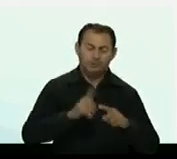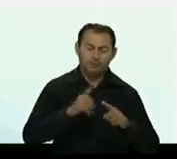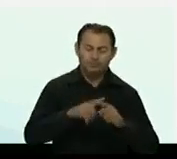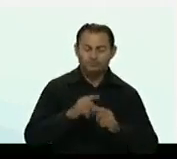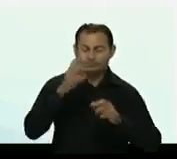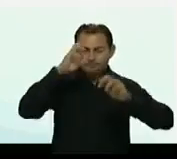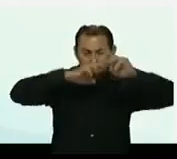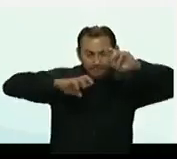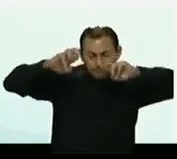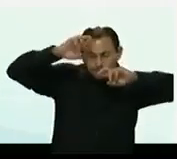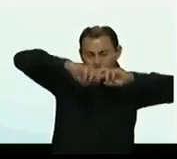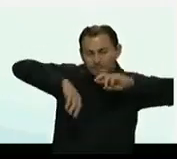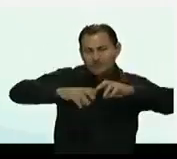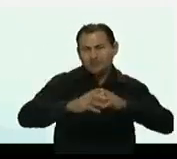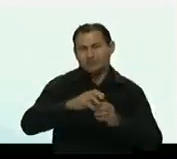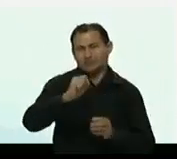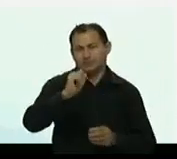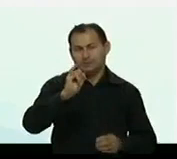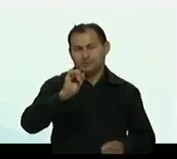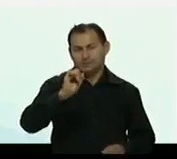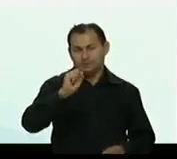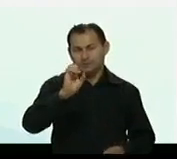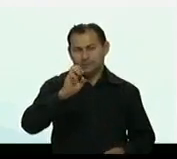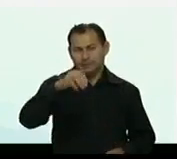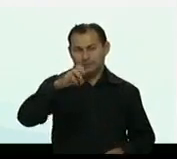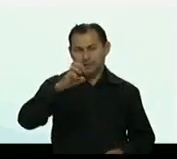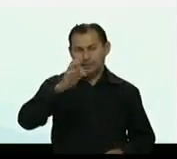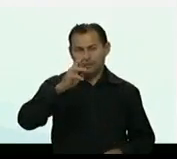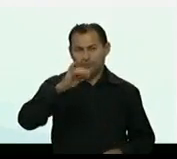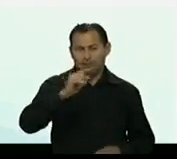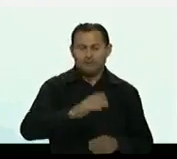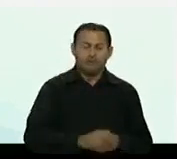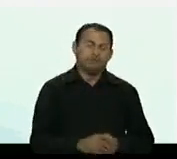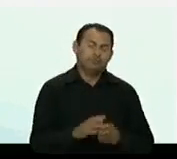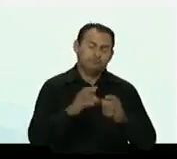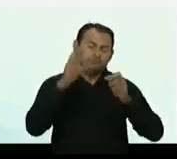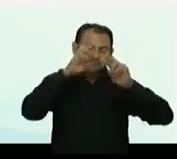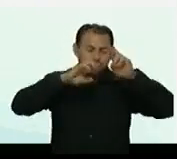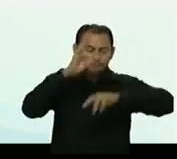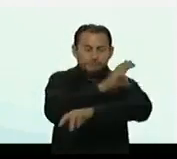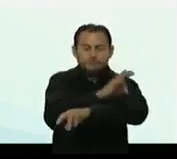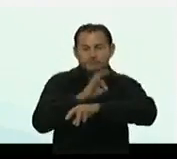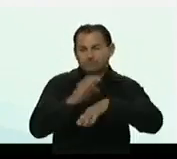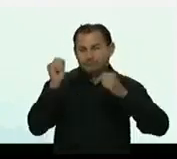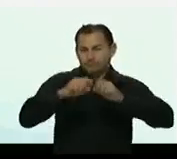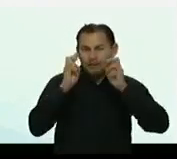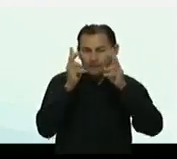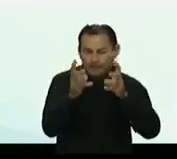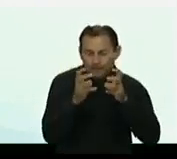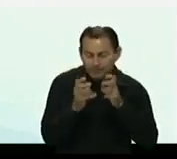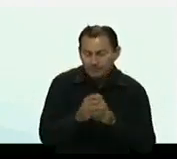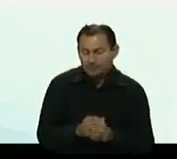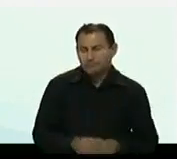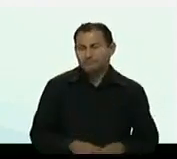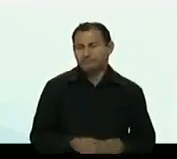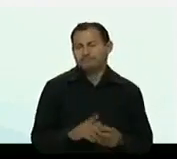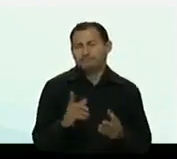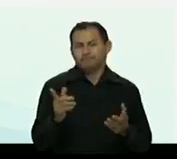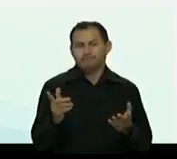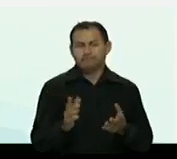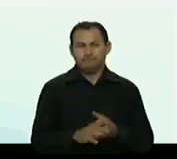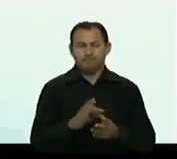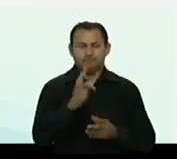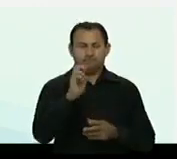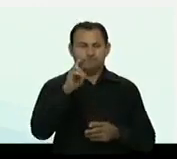estamos analisando o eixo de simetria dela. Então, analisando o eixo de simetria dela, é possível perceber que ela é